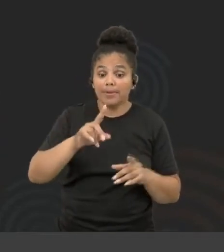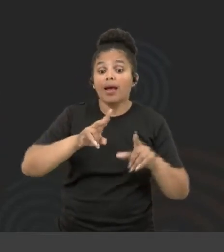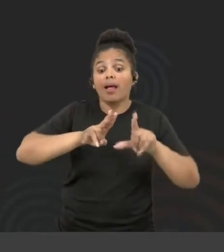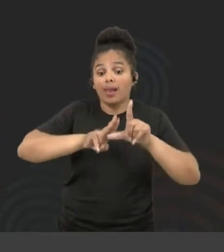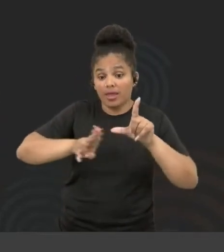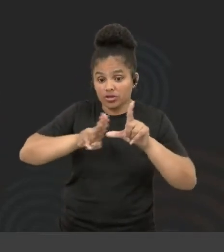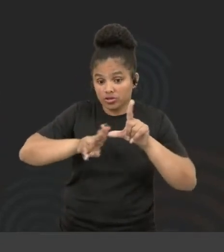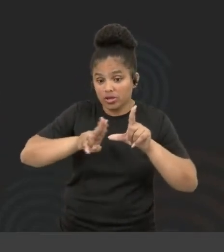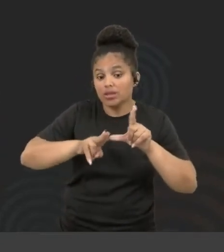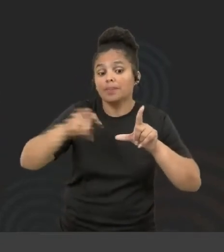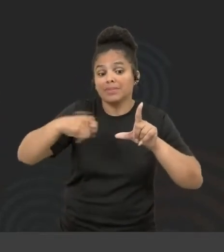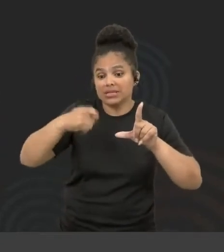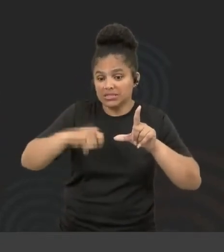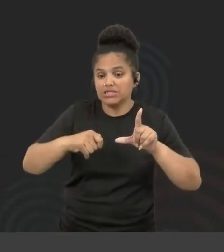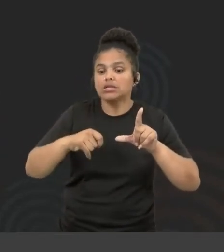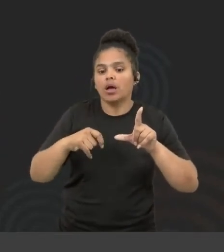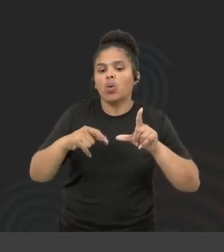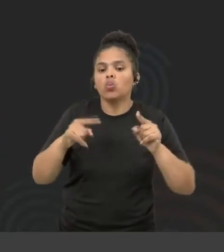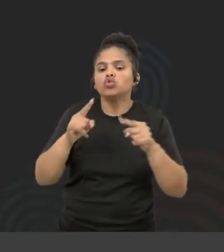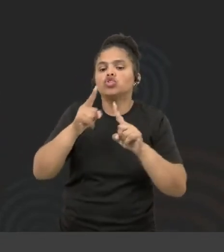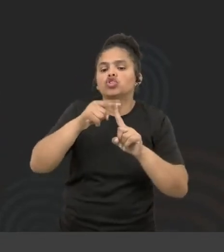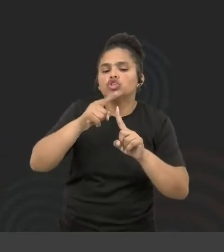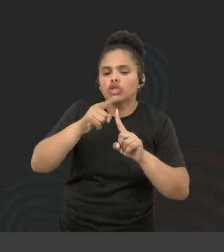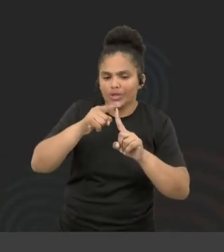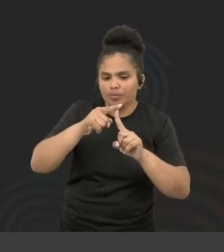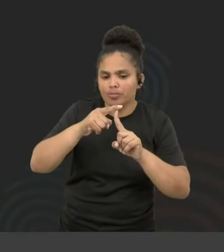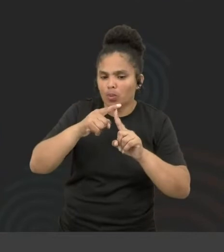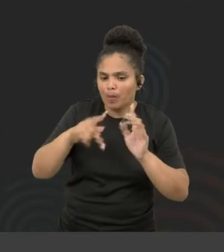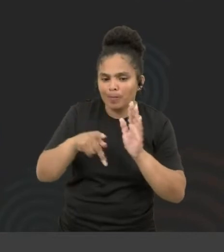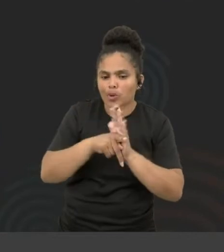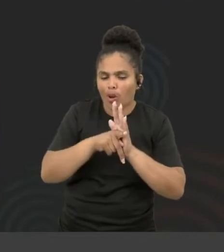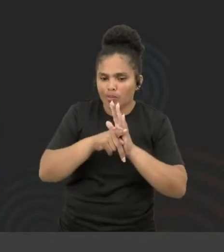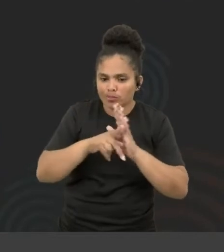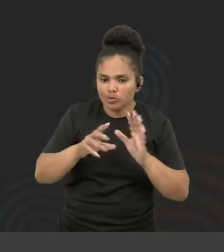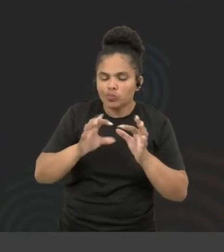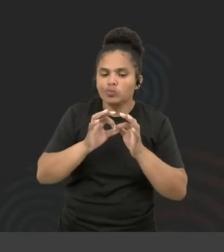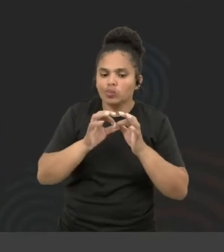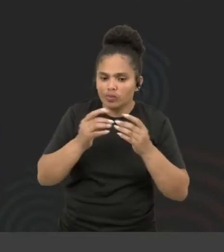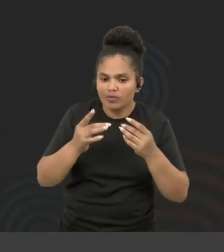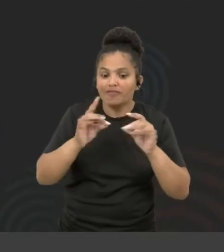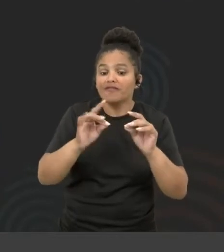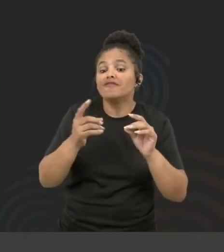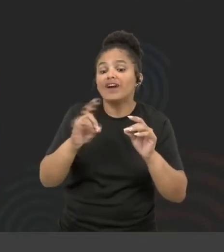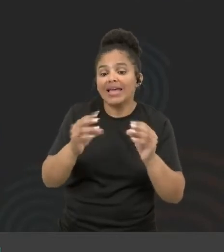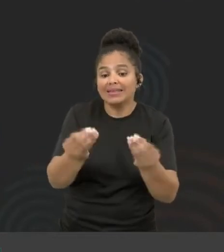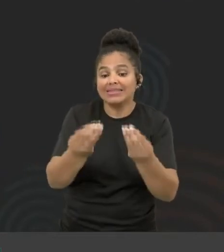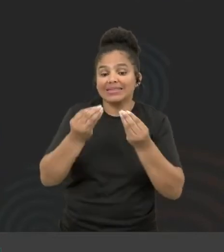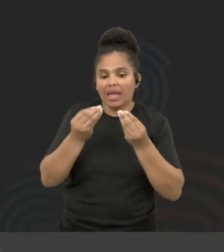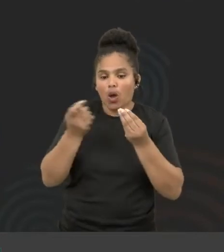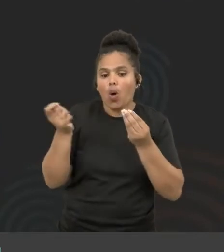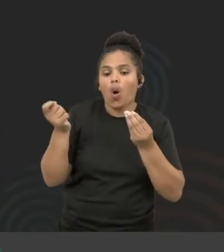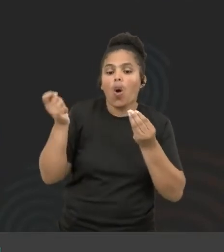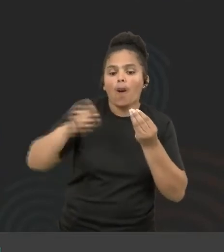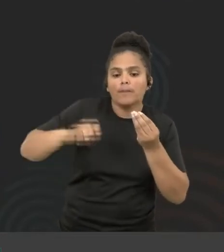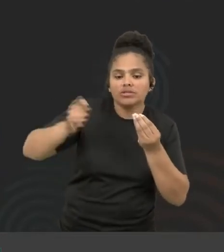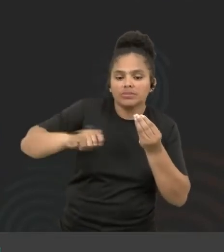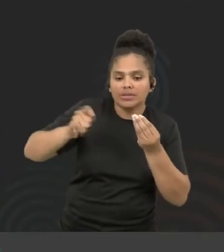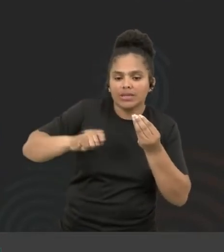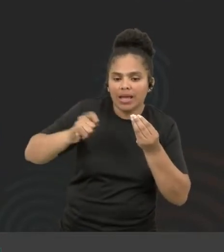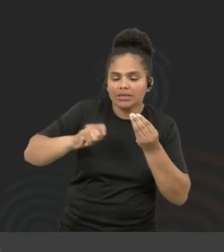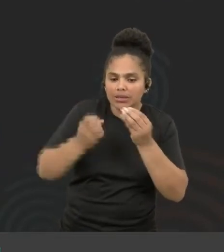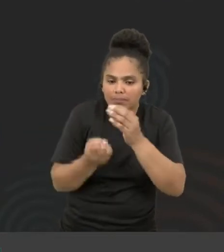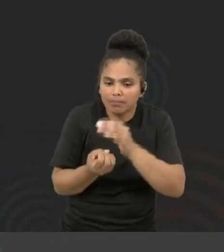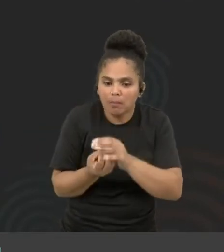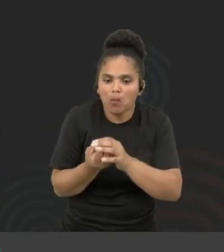legenda em formato específico, .srt, mas quando você sobe o seu vídeo, ele já permite, ele já te dá a opção para que você possa carregar essas